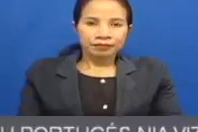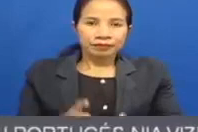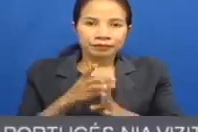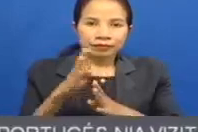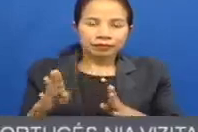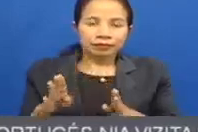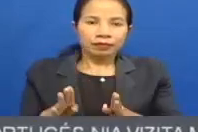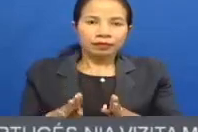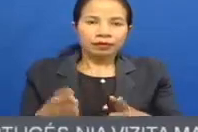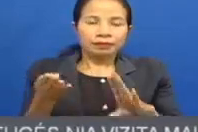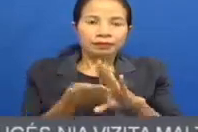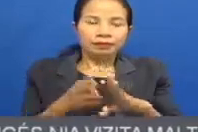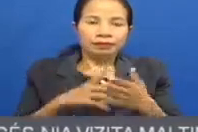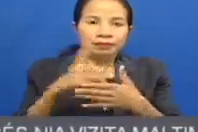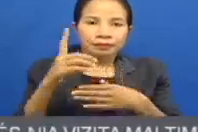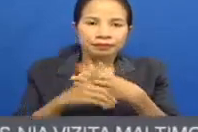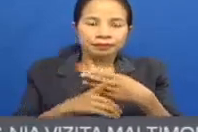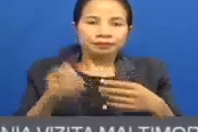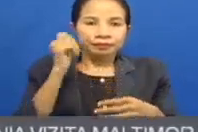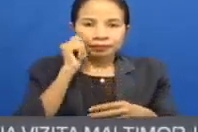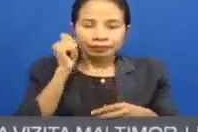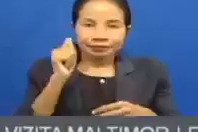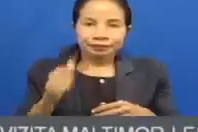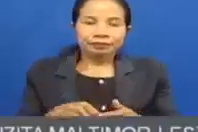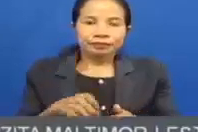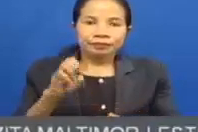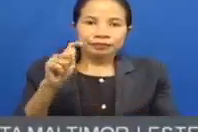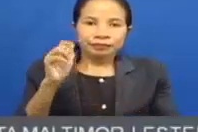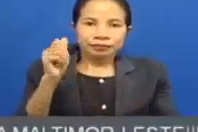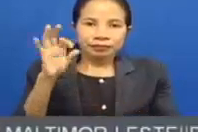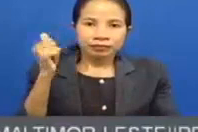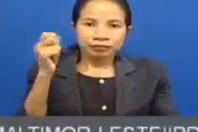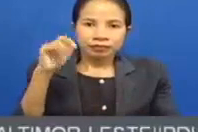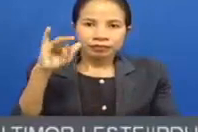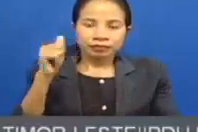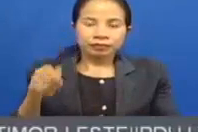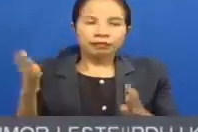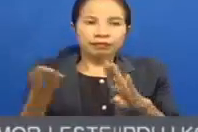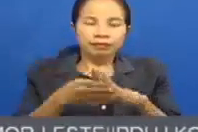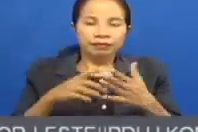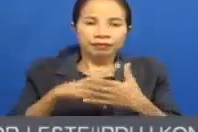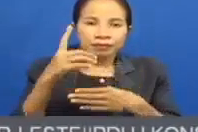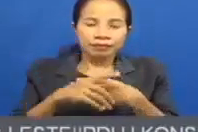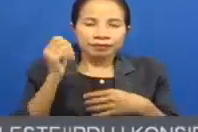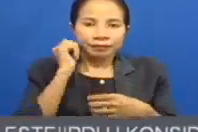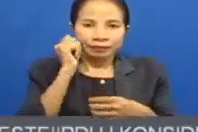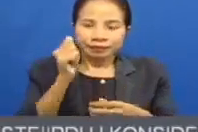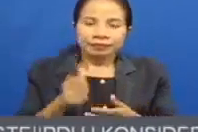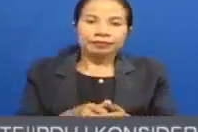Diretora Executiva Banco de Desenvolvimento Asiático, Estefânia Dida, confirma. Banco de Desenvolvimento